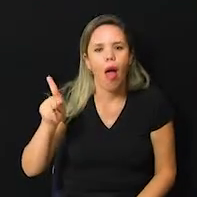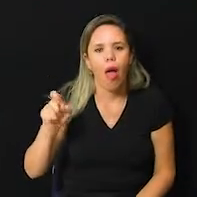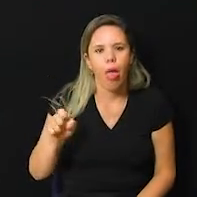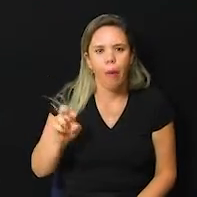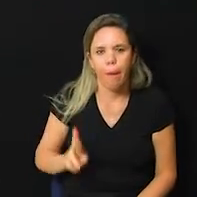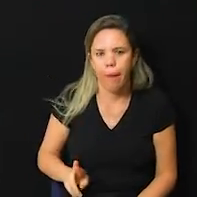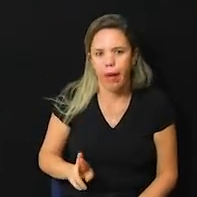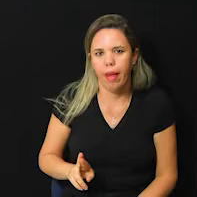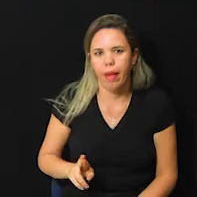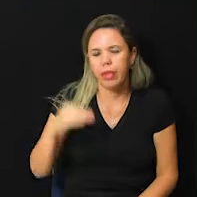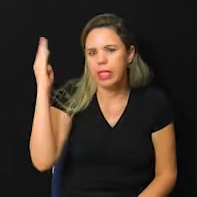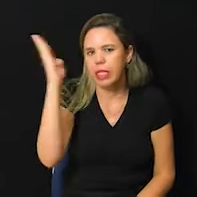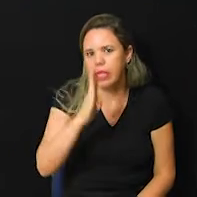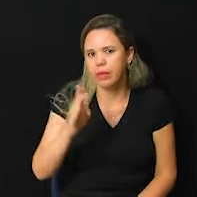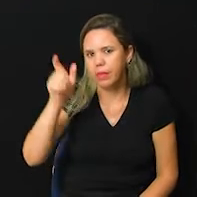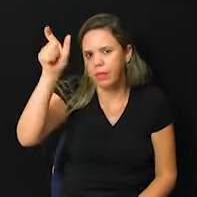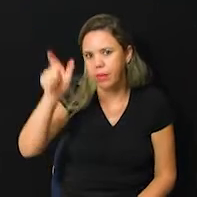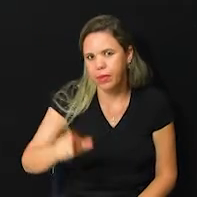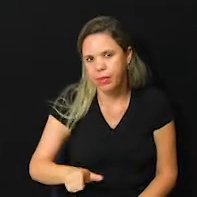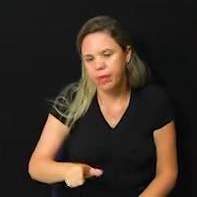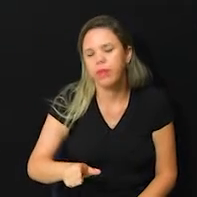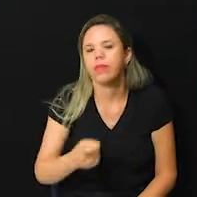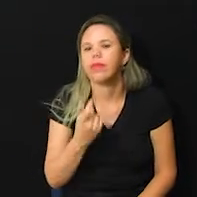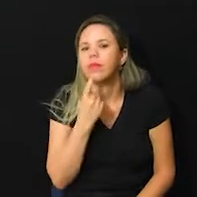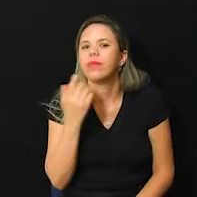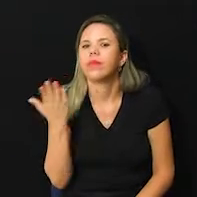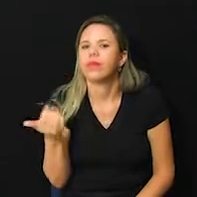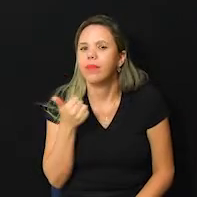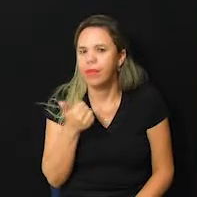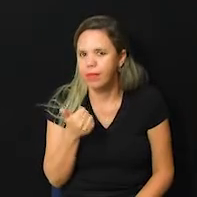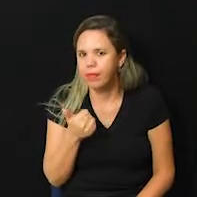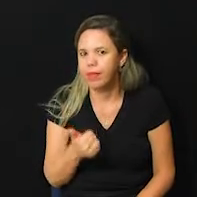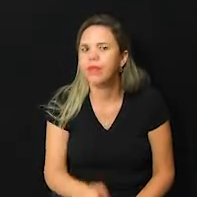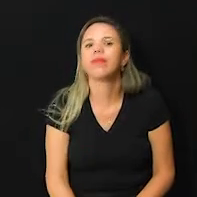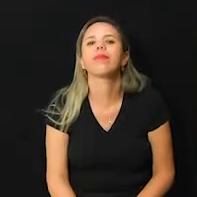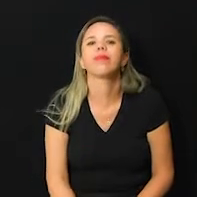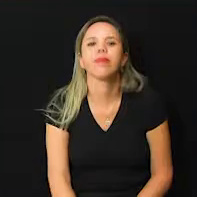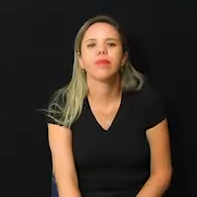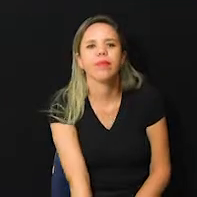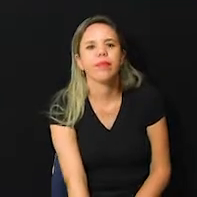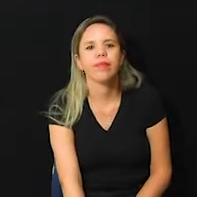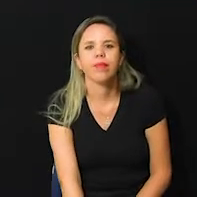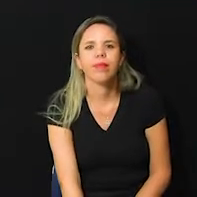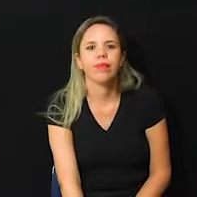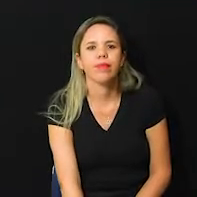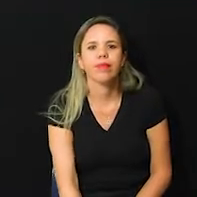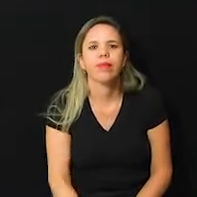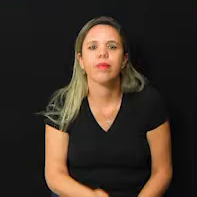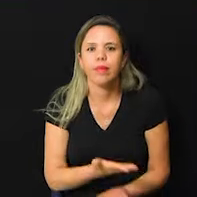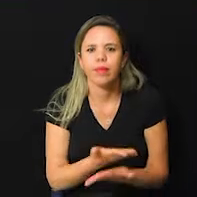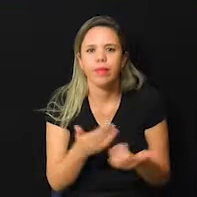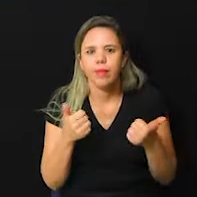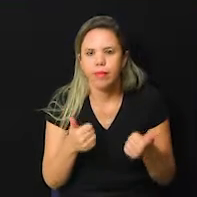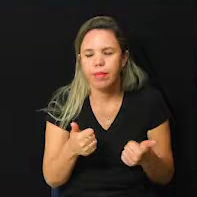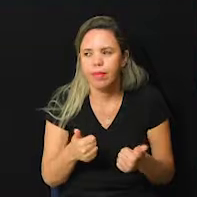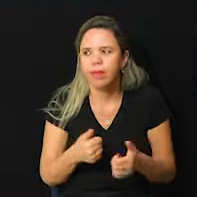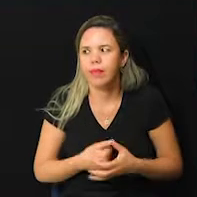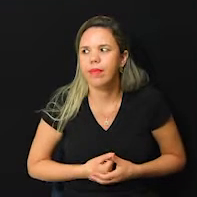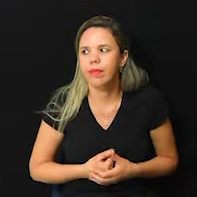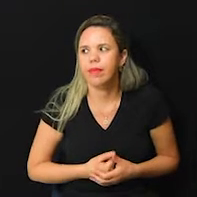a Gabriele aqui brasileira daqui da região de Campinas tudo bom Gabriele tudo bem E vocês